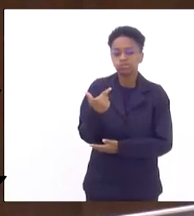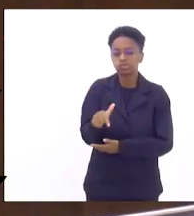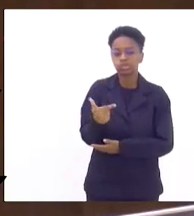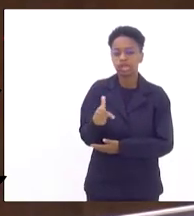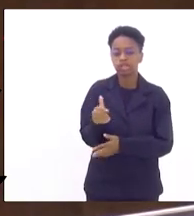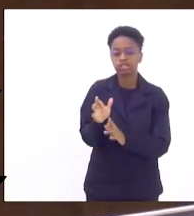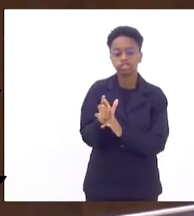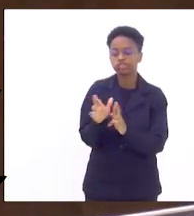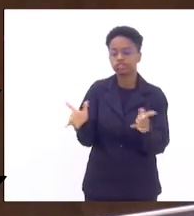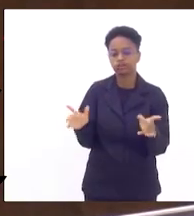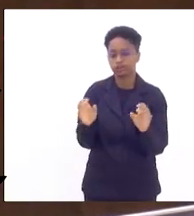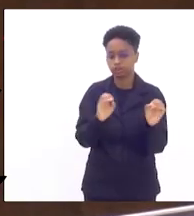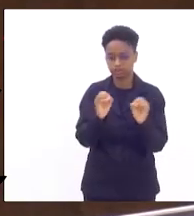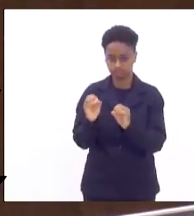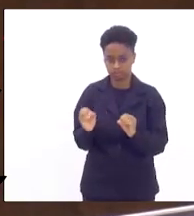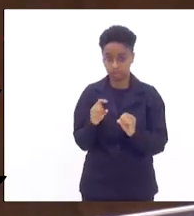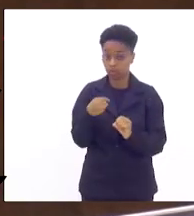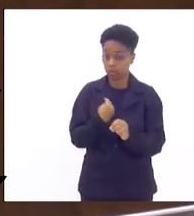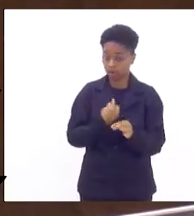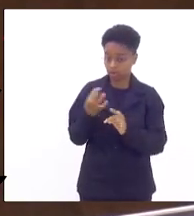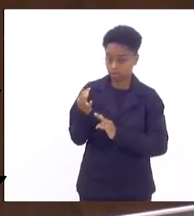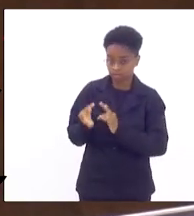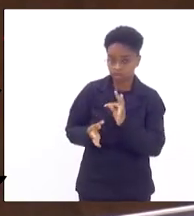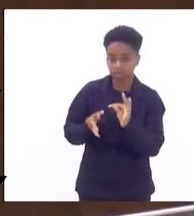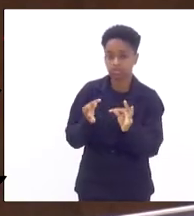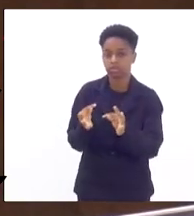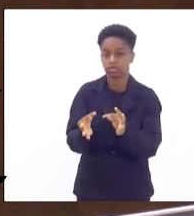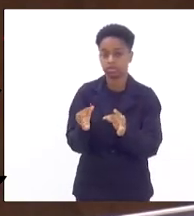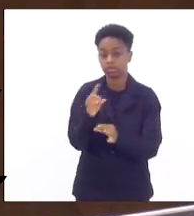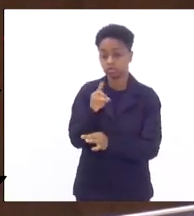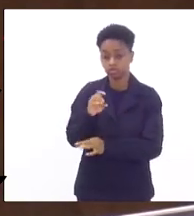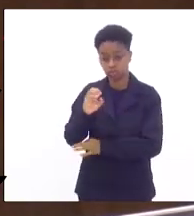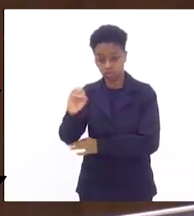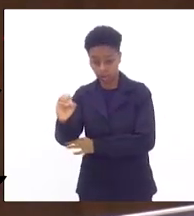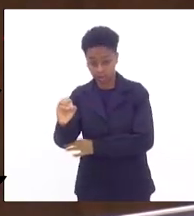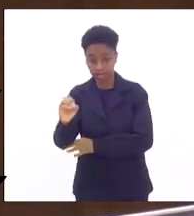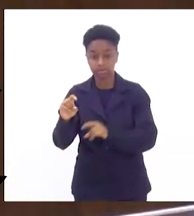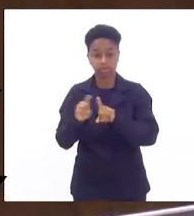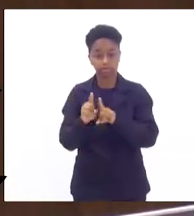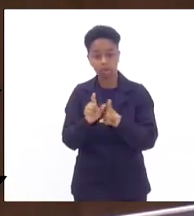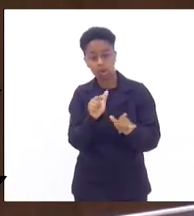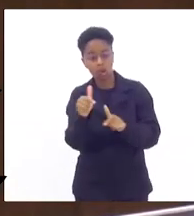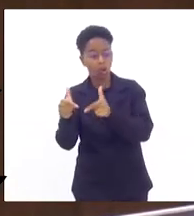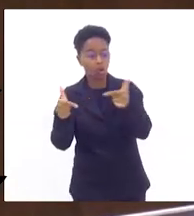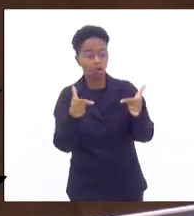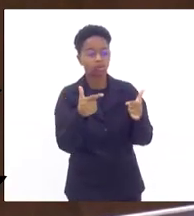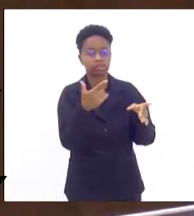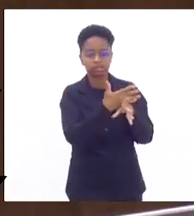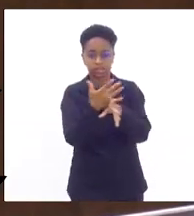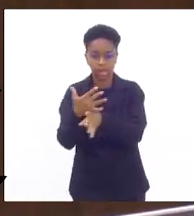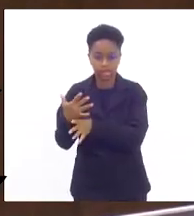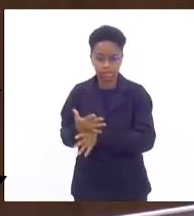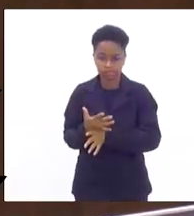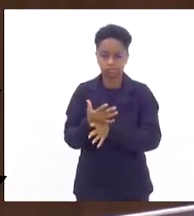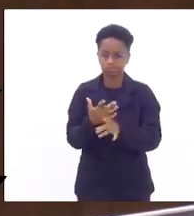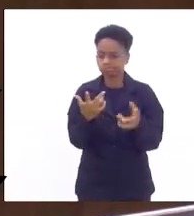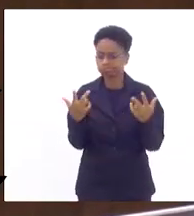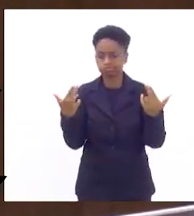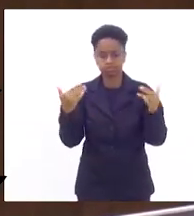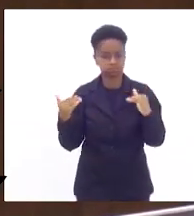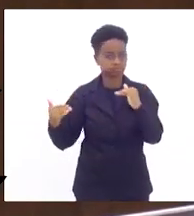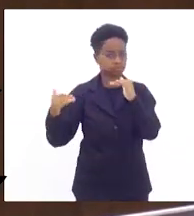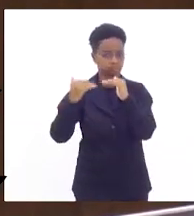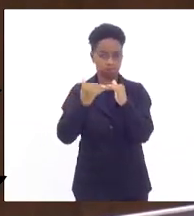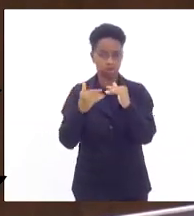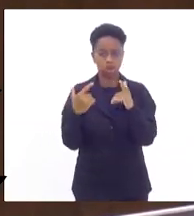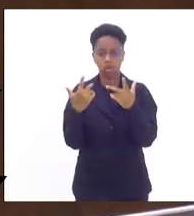nenhuma diferenciação. Nós tratamos tanto a Zona Oeste do Rio como todos os outros municípios que operamos da mesma forma que o Grupo Águas